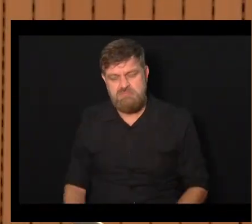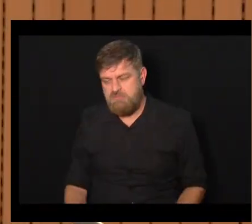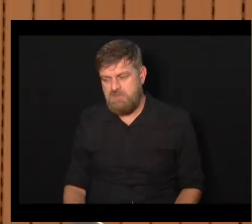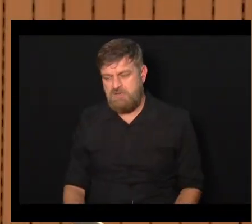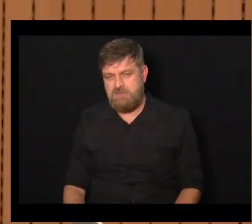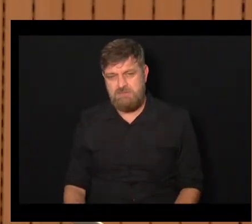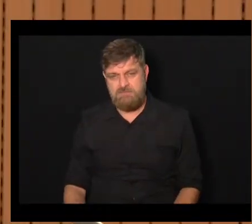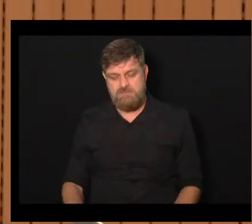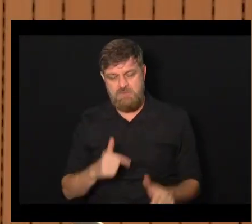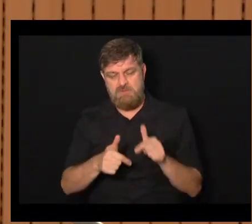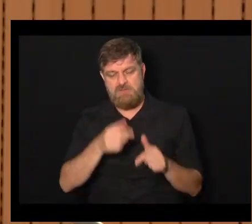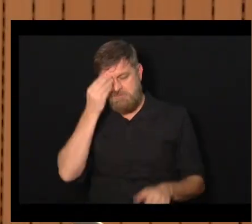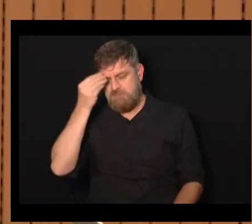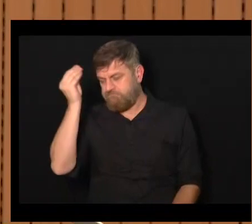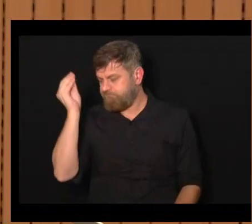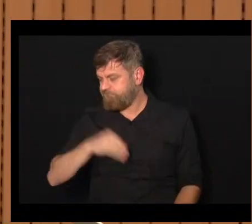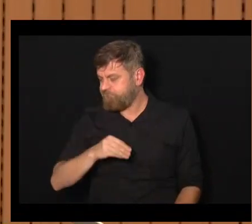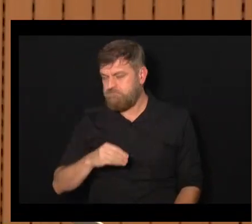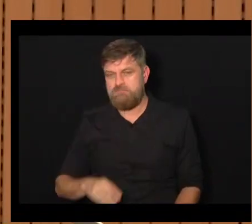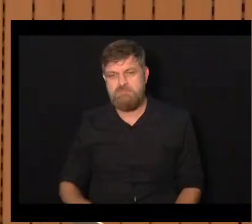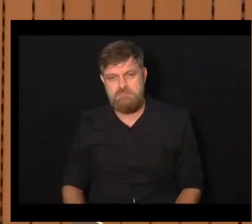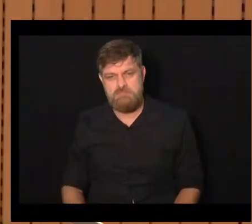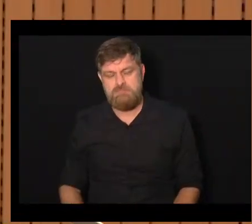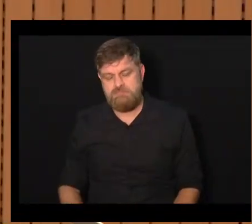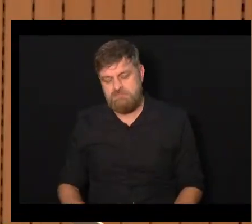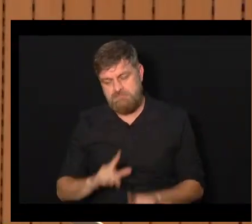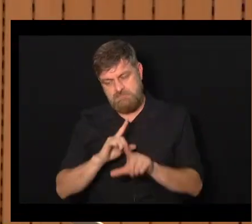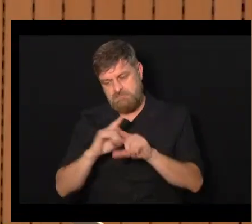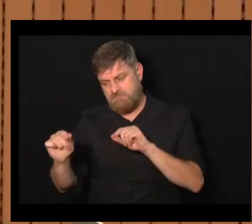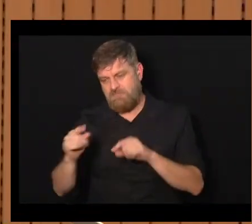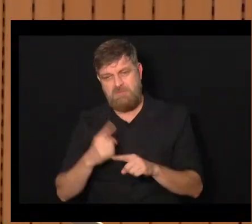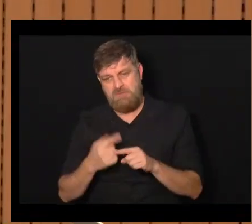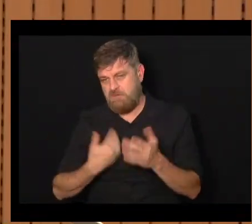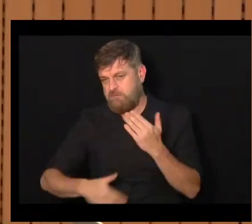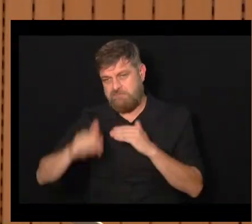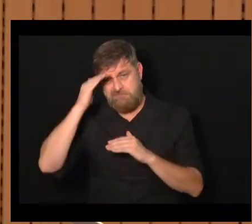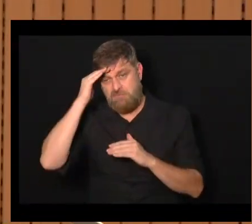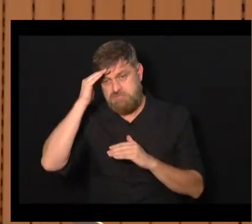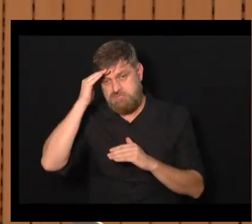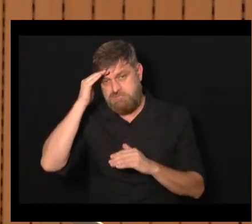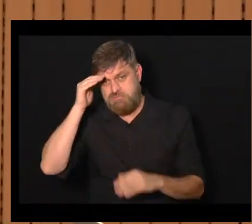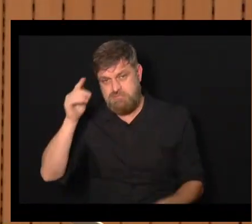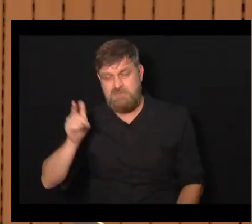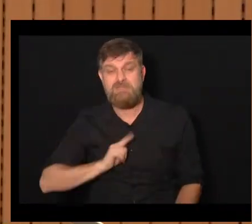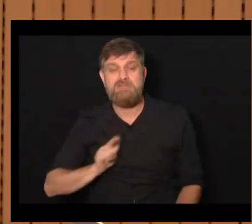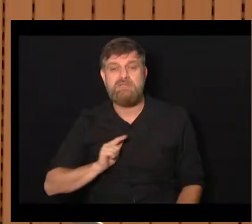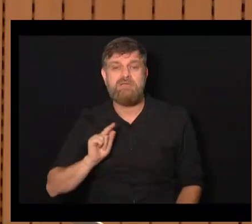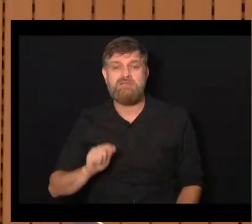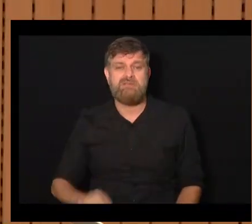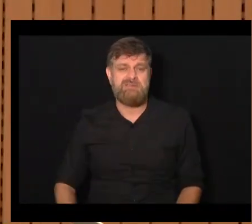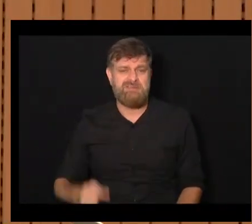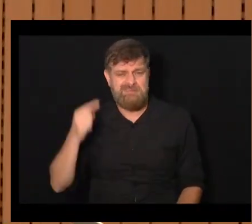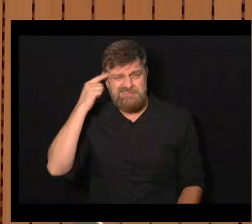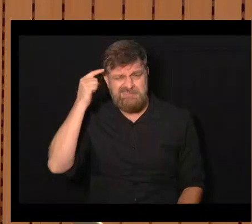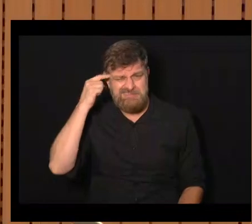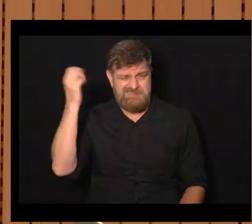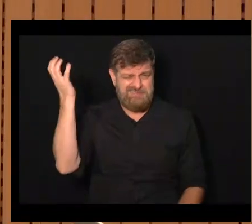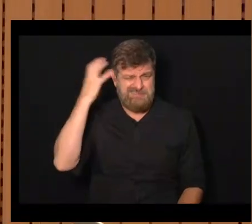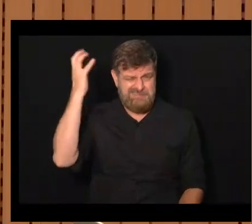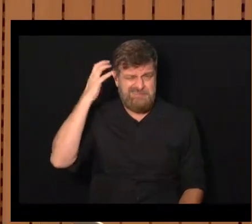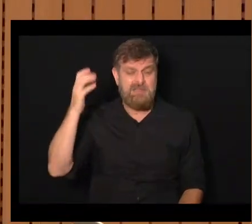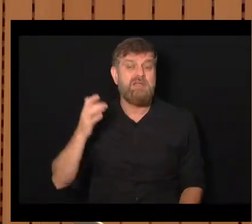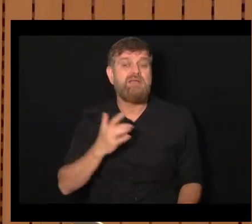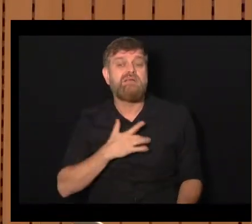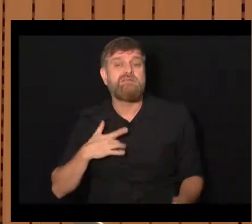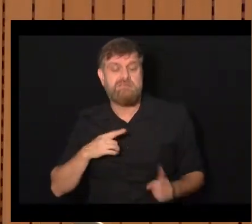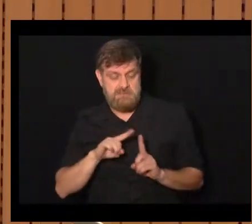demissão, forçando ela mesma a sair, porque não aguenta, isso com impacto sobre a saúde mental, a saúde da criança,